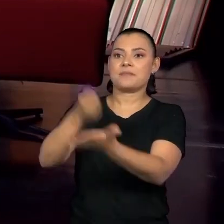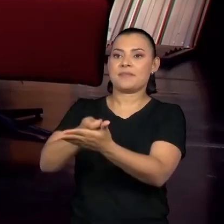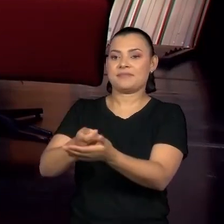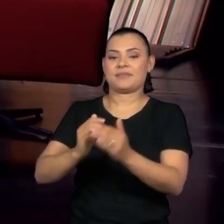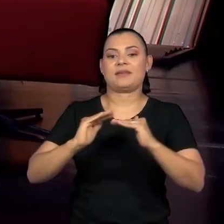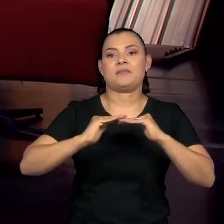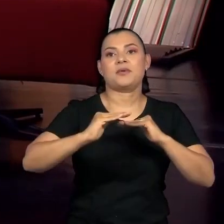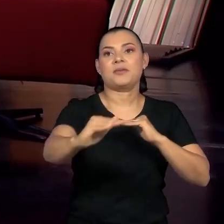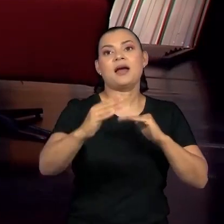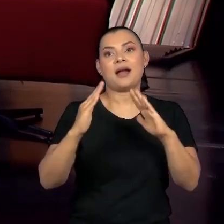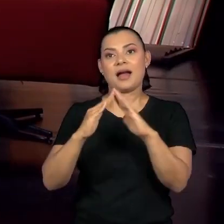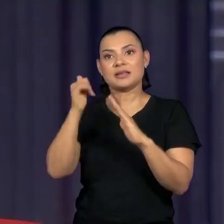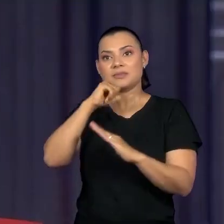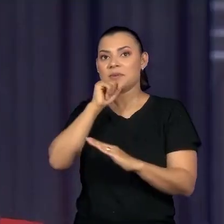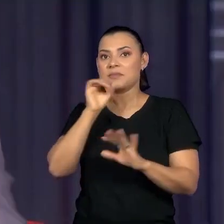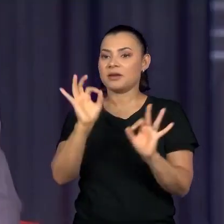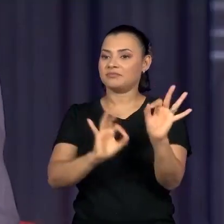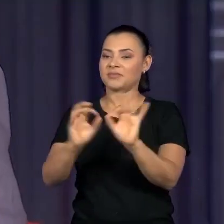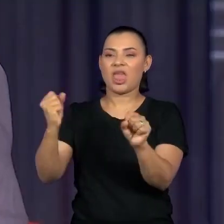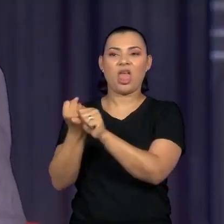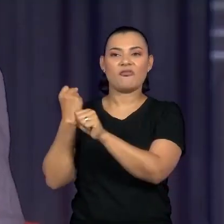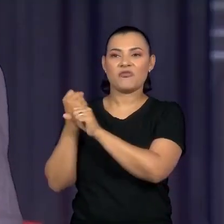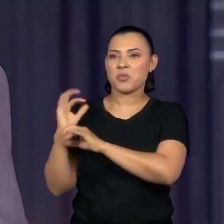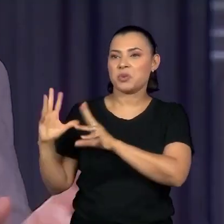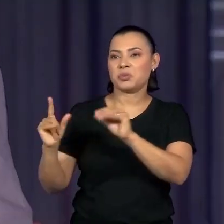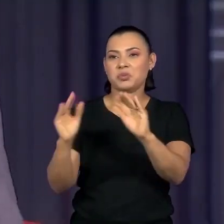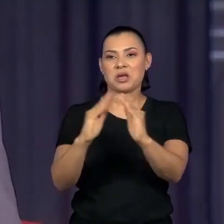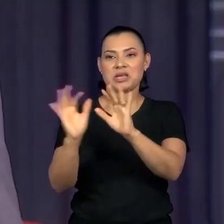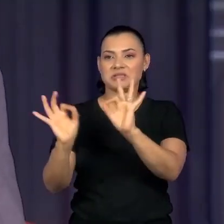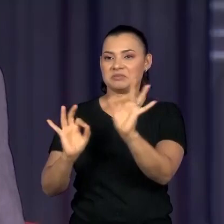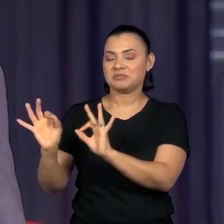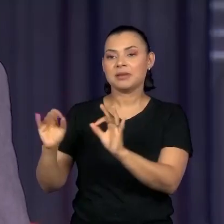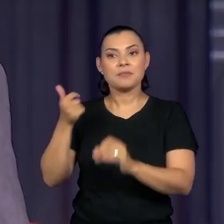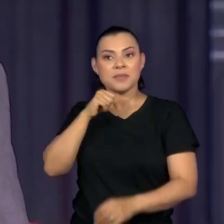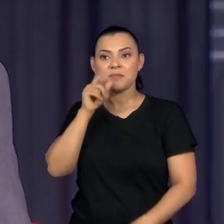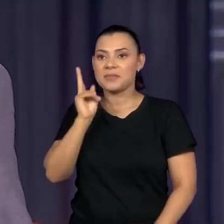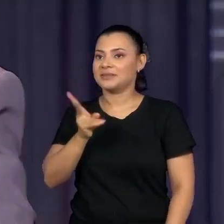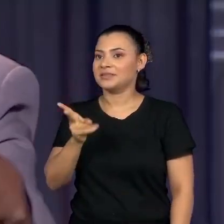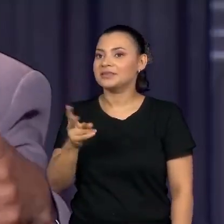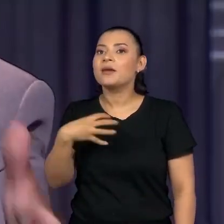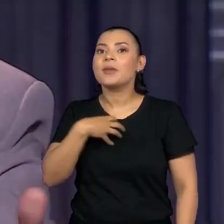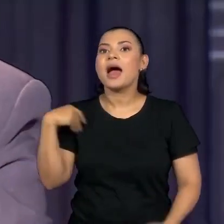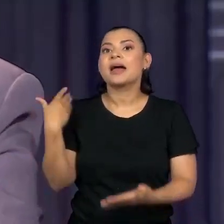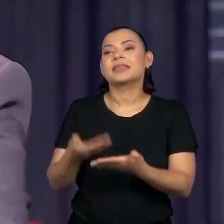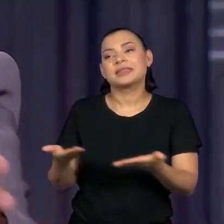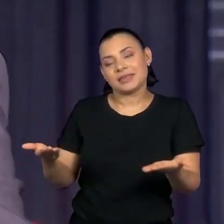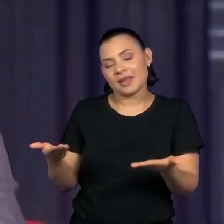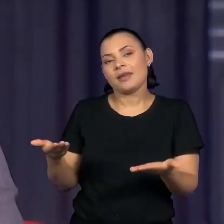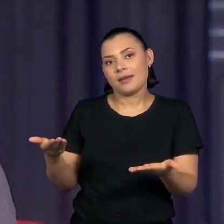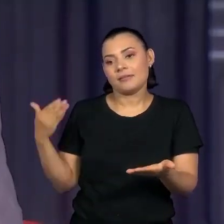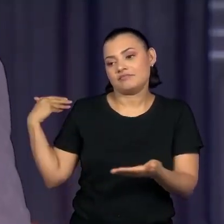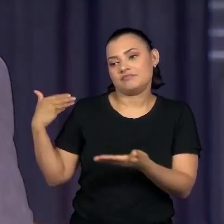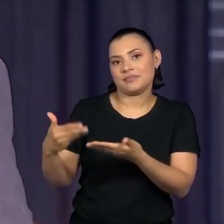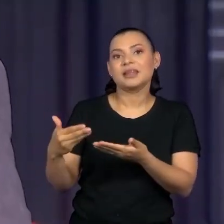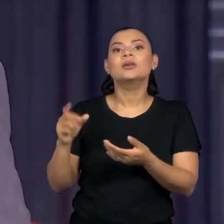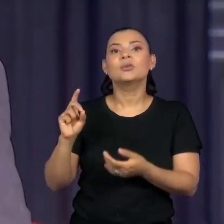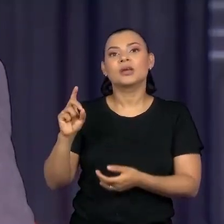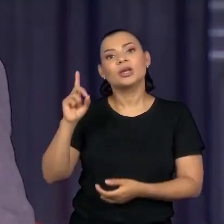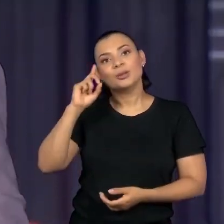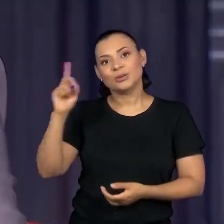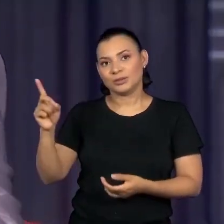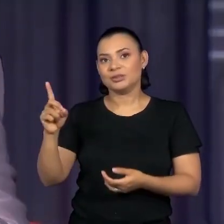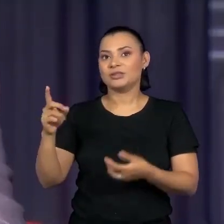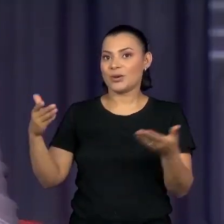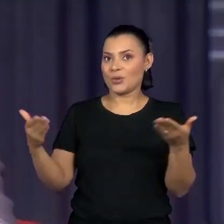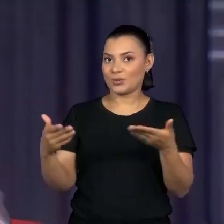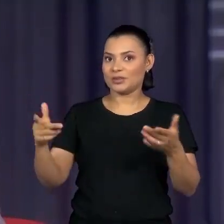da minha mãe, ela é incrível assim, a gente reformou a casa e tal. E ela sempre fica nessa, né? Que até o dia desse programa, eu